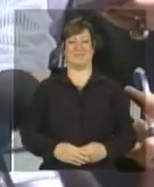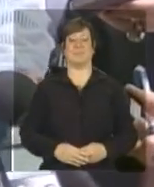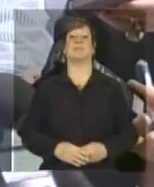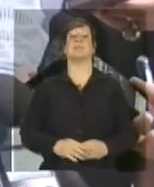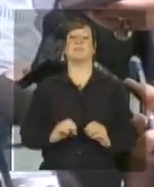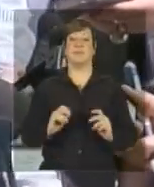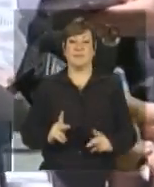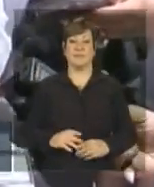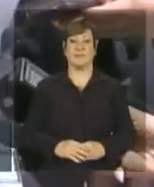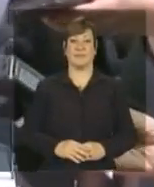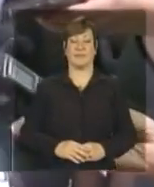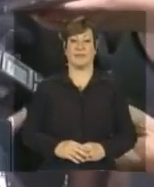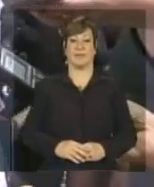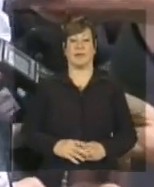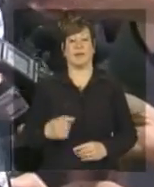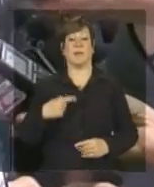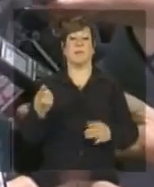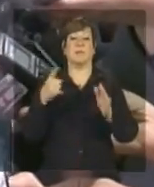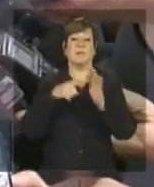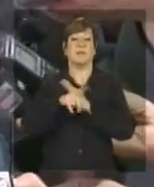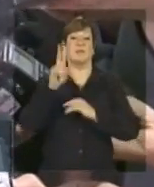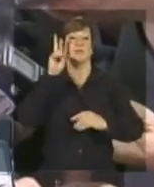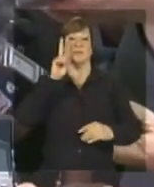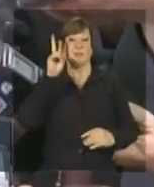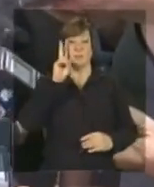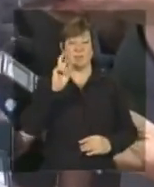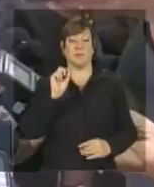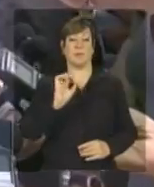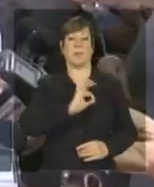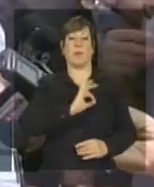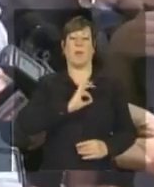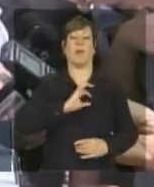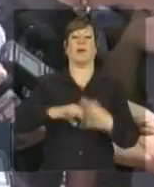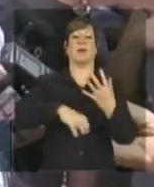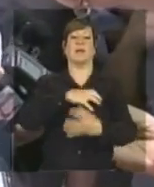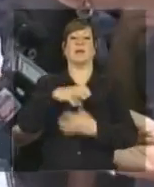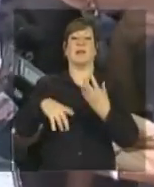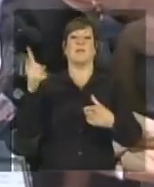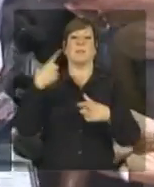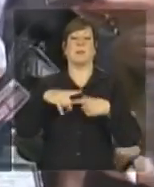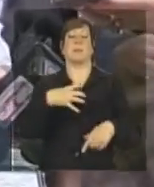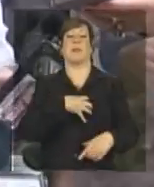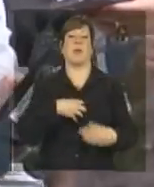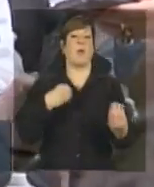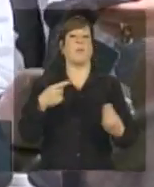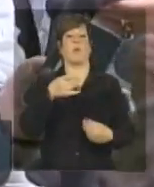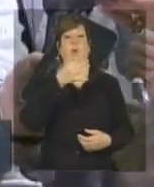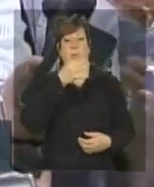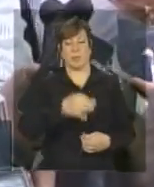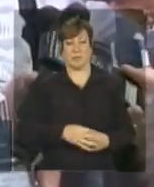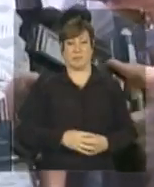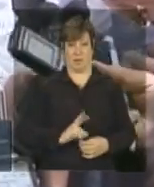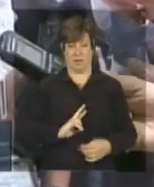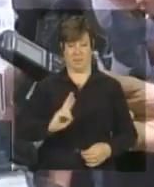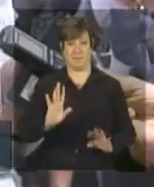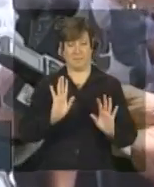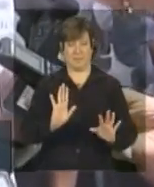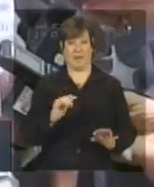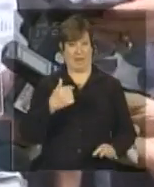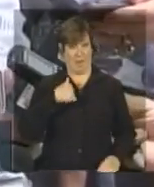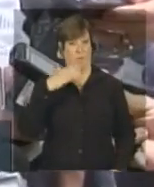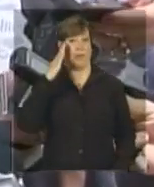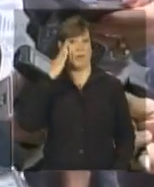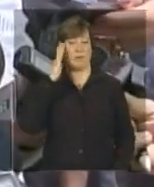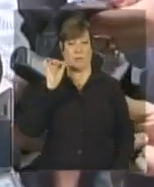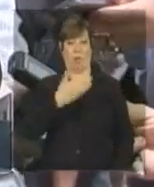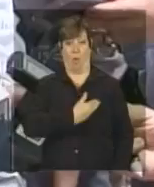Mas e aí? Não, eu que estou perguntando. Mas agora eu perdi. Estou esperando uma leitura da senhora a respeito desse Mas a minha leitura está clara.